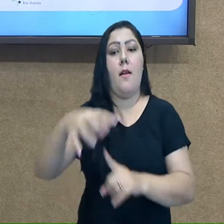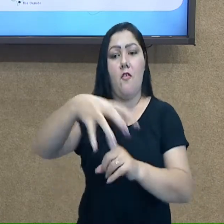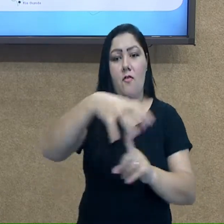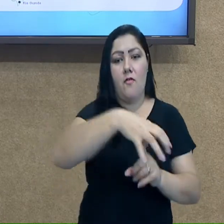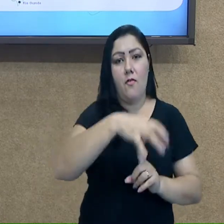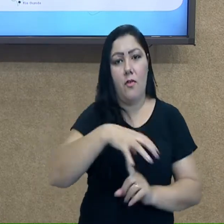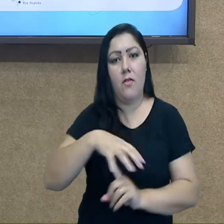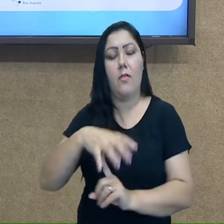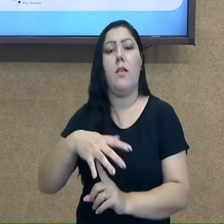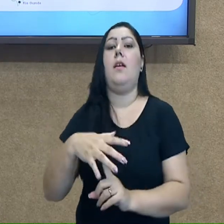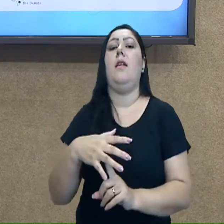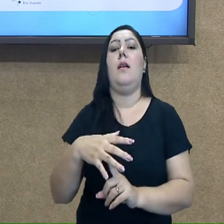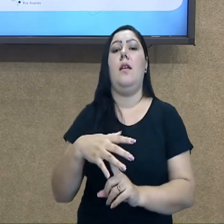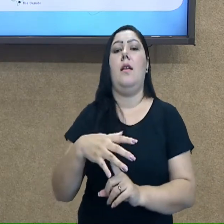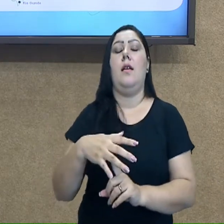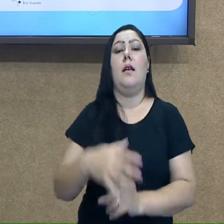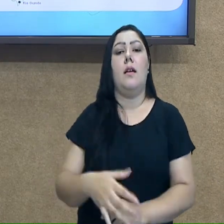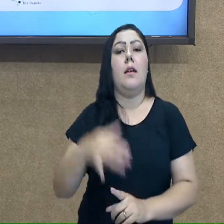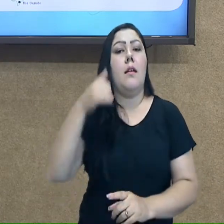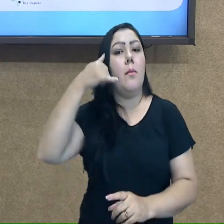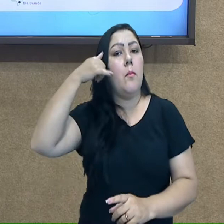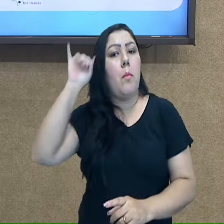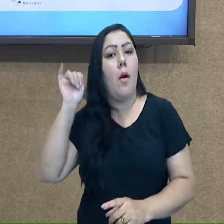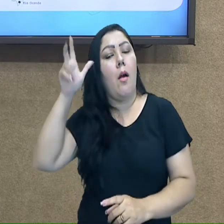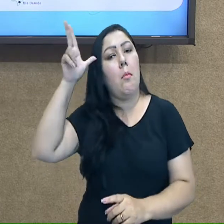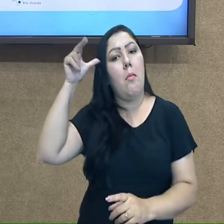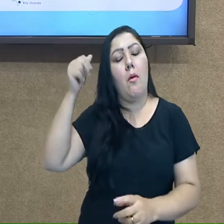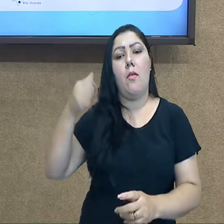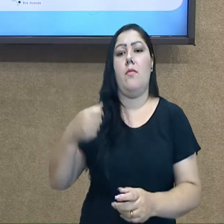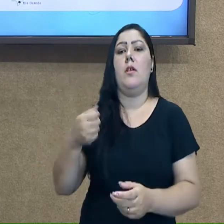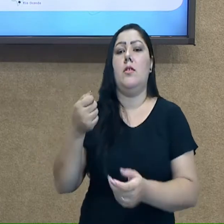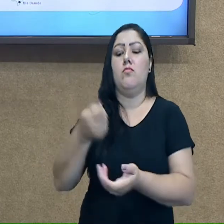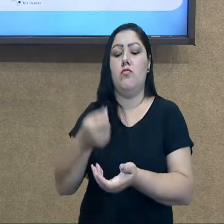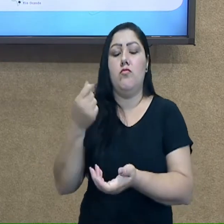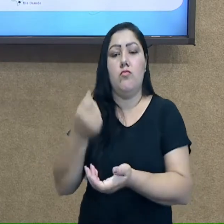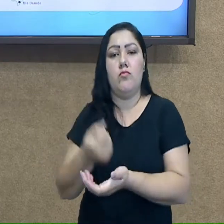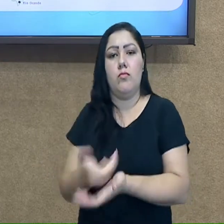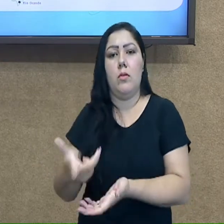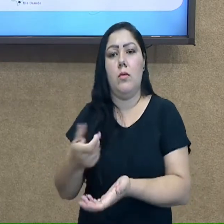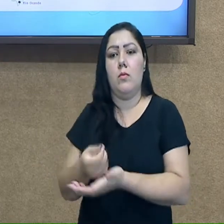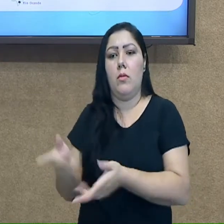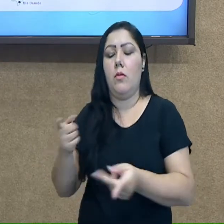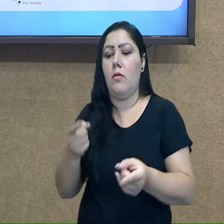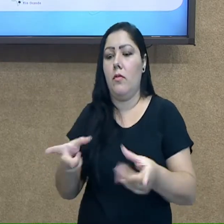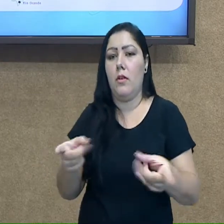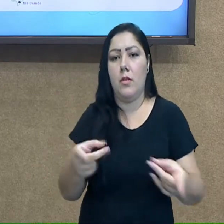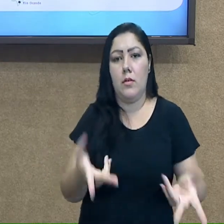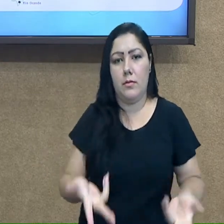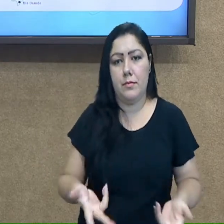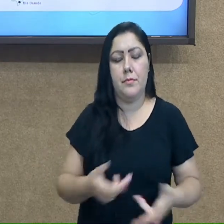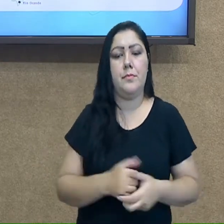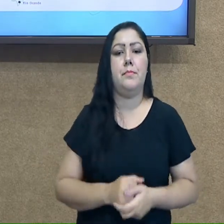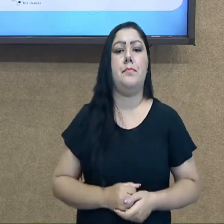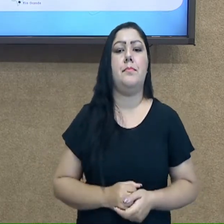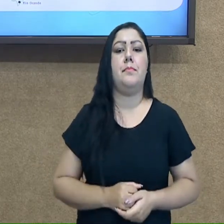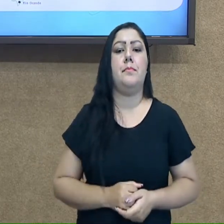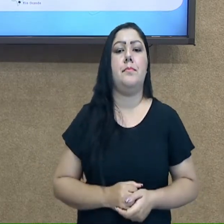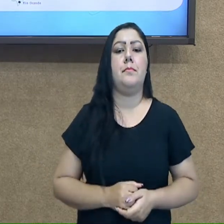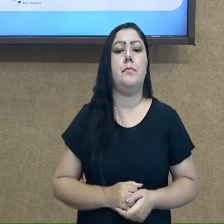onde esses animais eram negociados. Então, essa expansão territorial, ela se